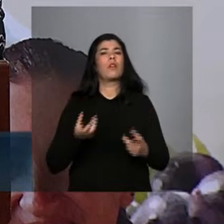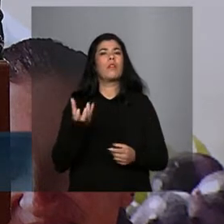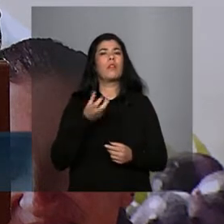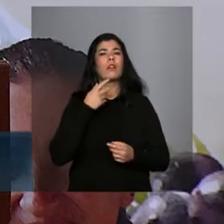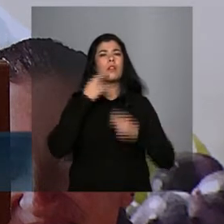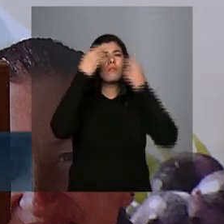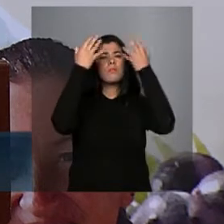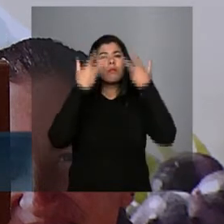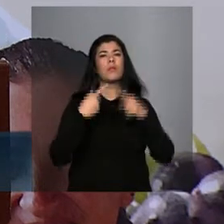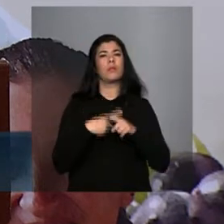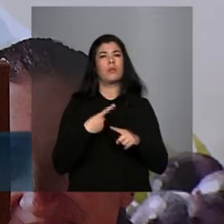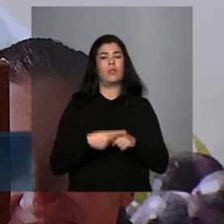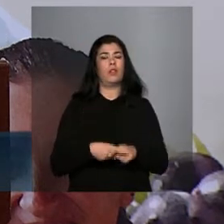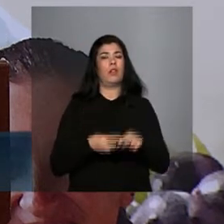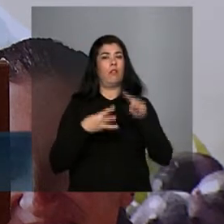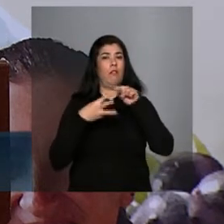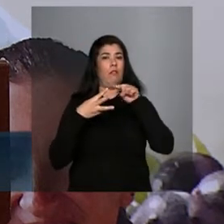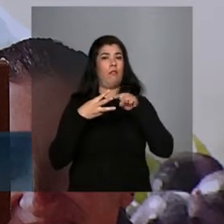queria dizer para vocês que